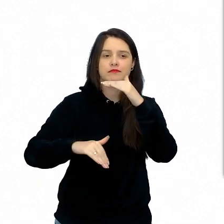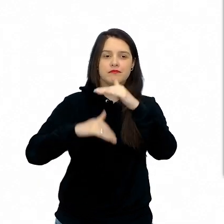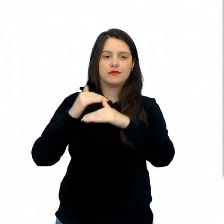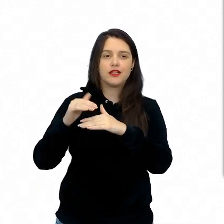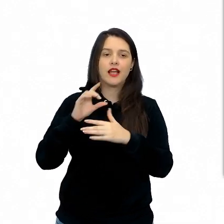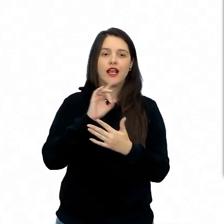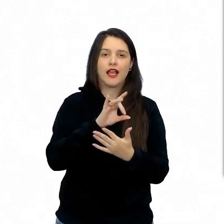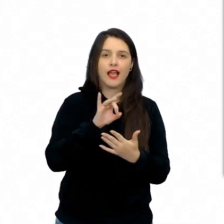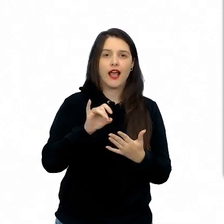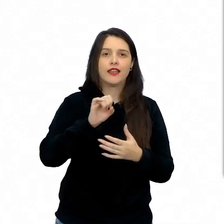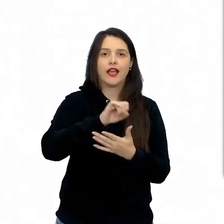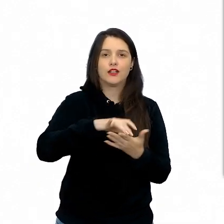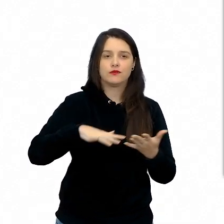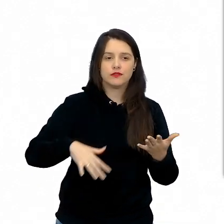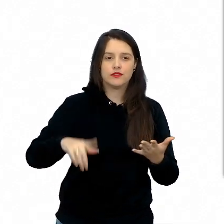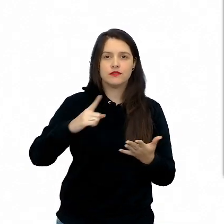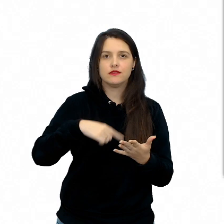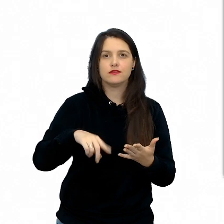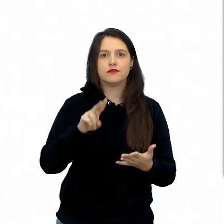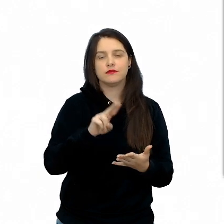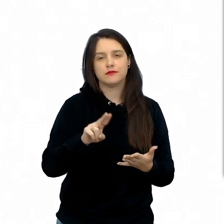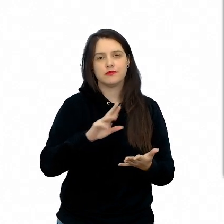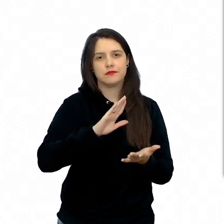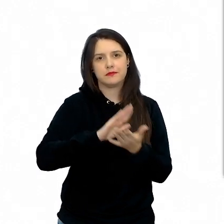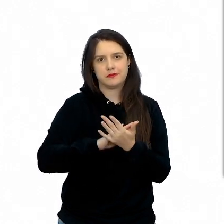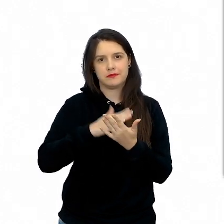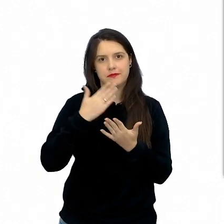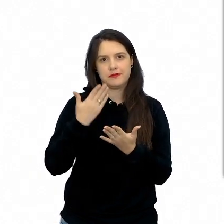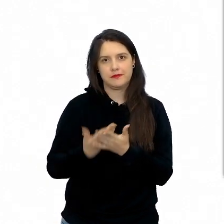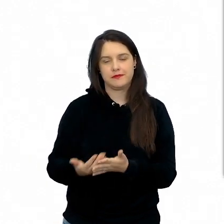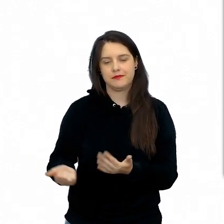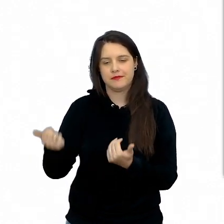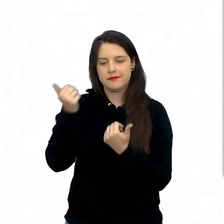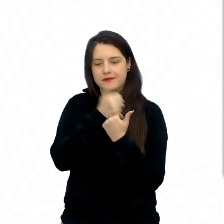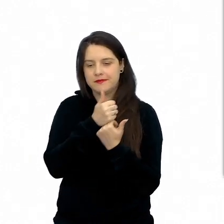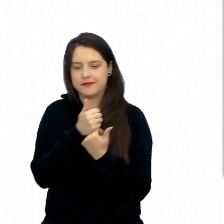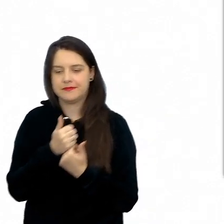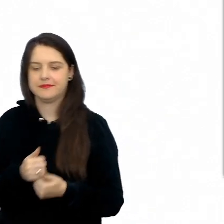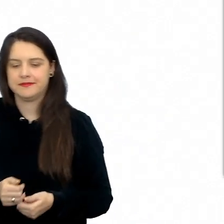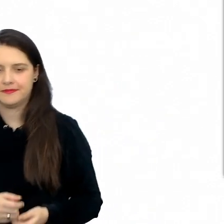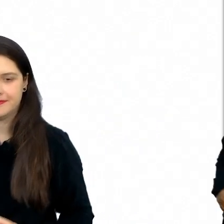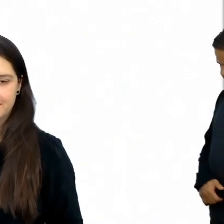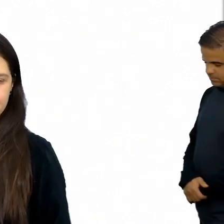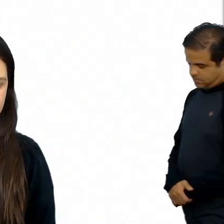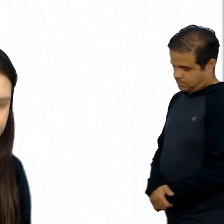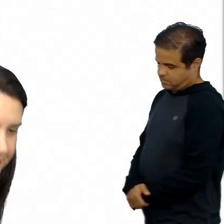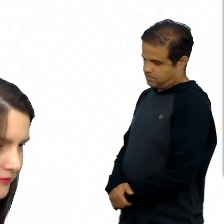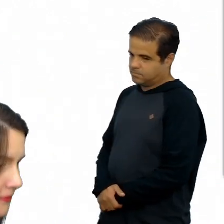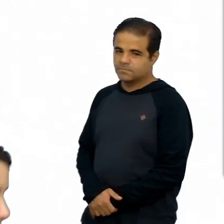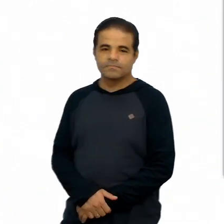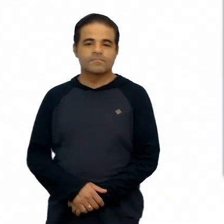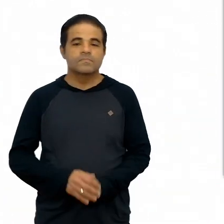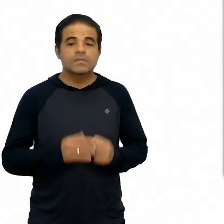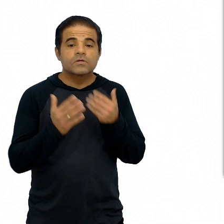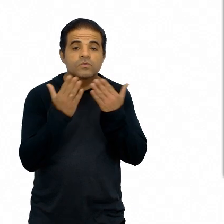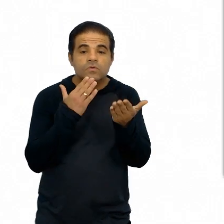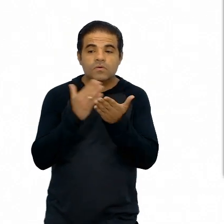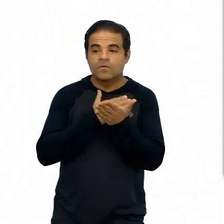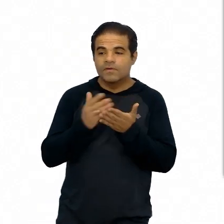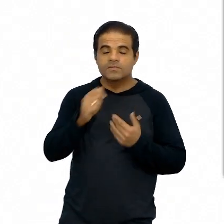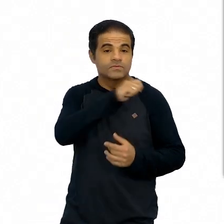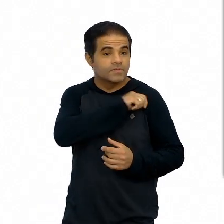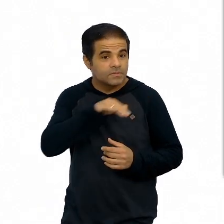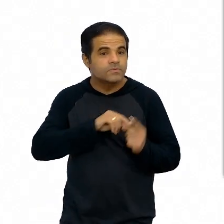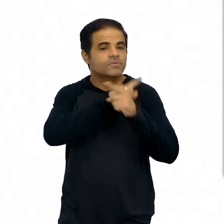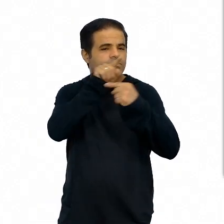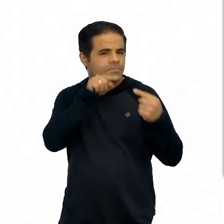das atividades juntos aos estudantes. Inicie com uma conversa com os seus alunos, explique os